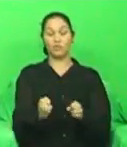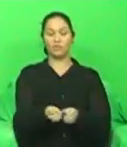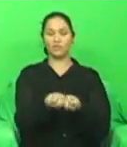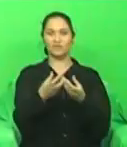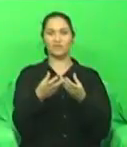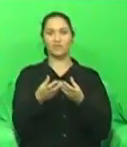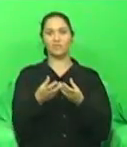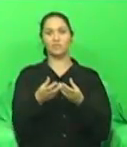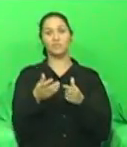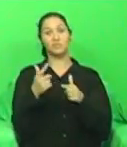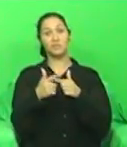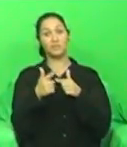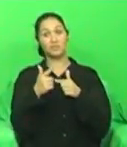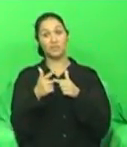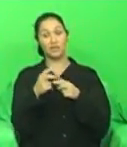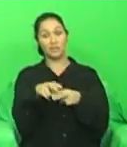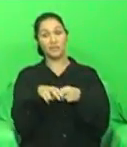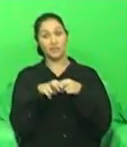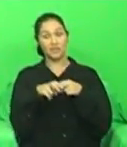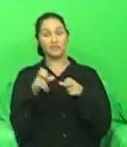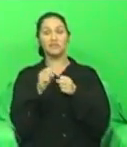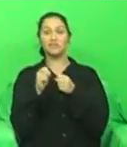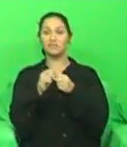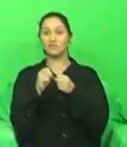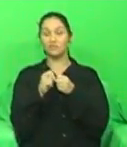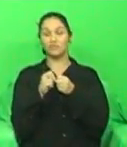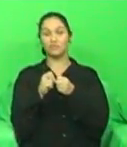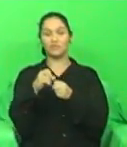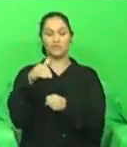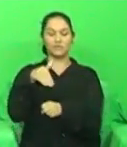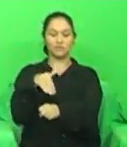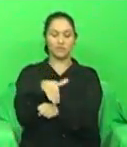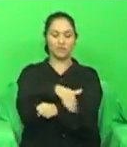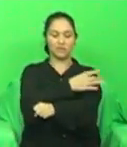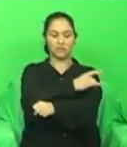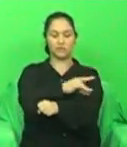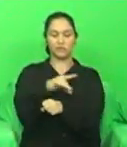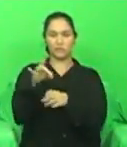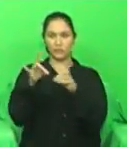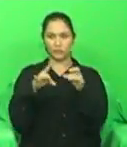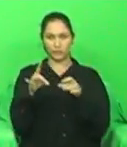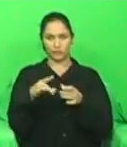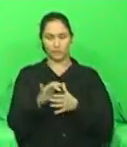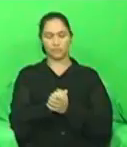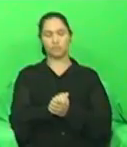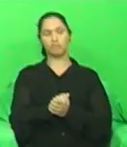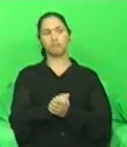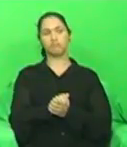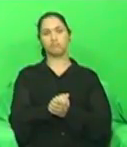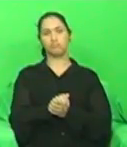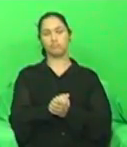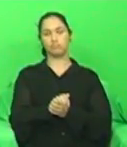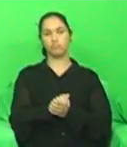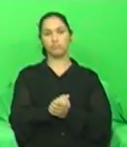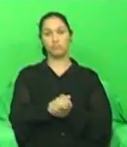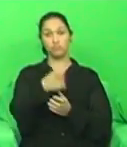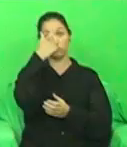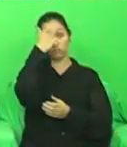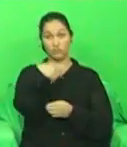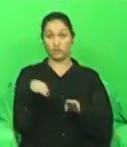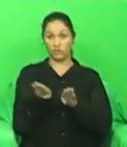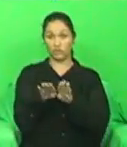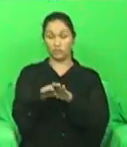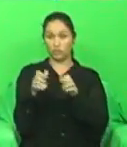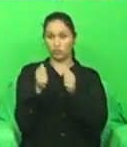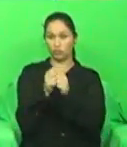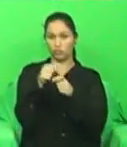é testemunha disso e que está acompanhando esse trabalho já para o vereador é também acompanhado na mesma linha